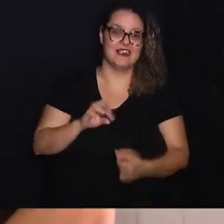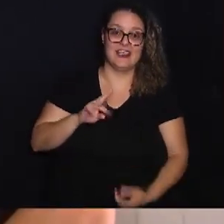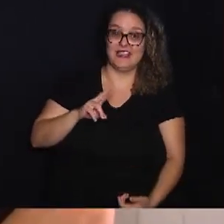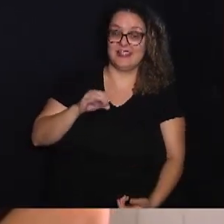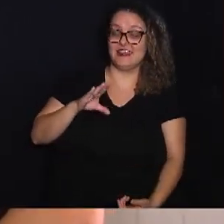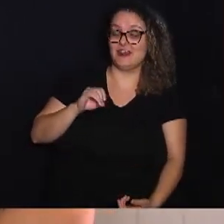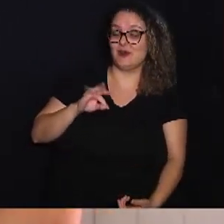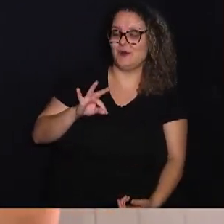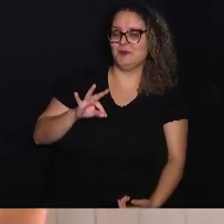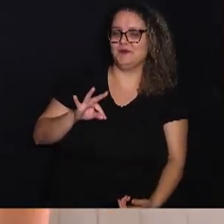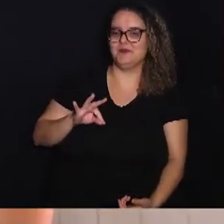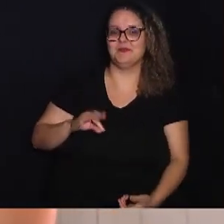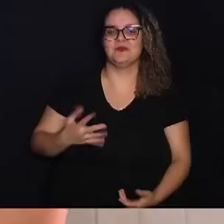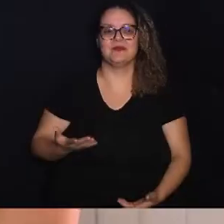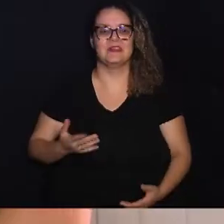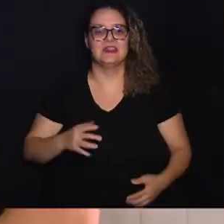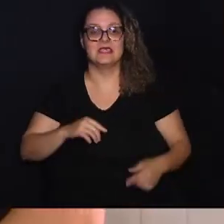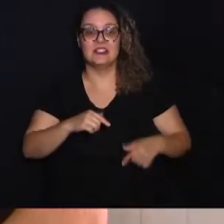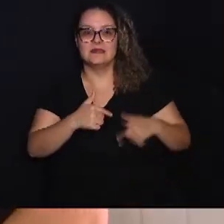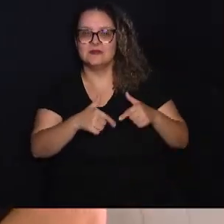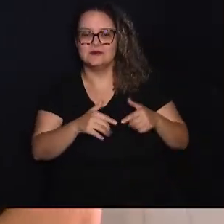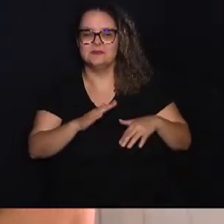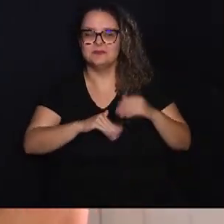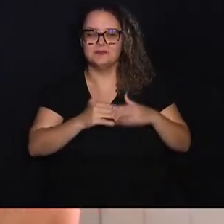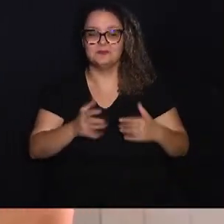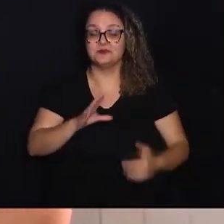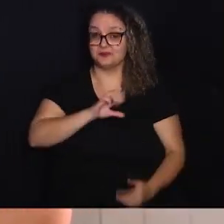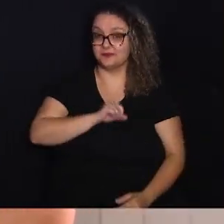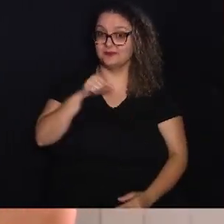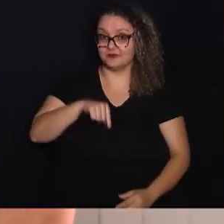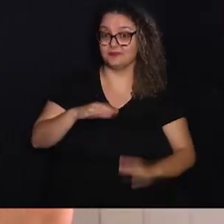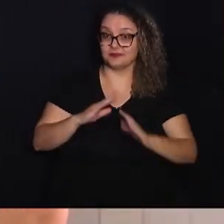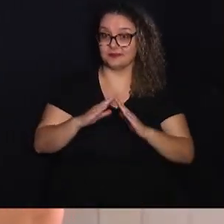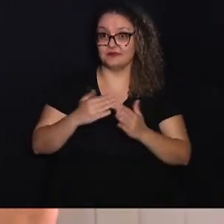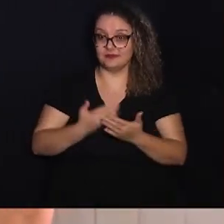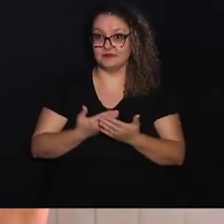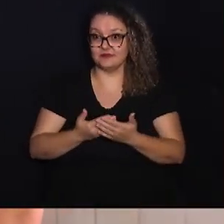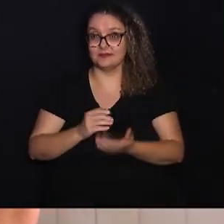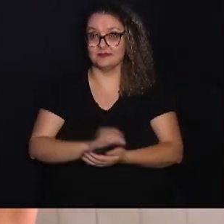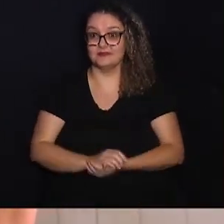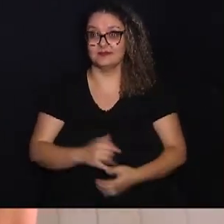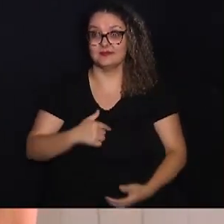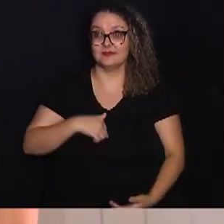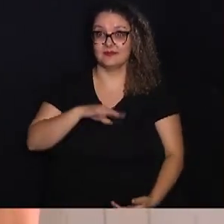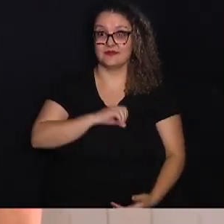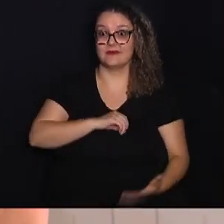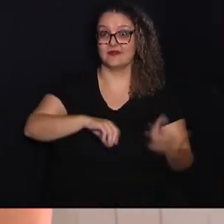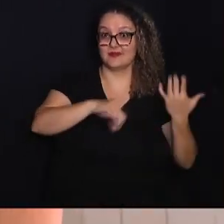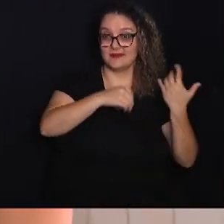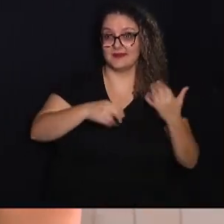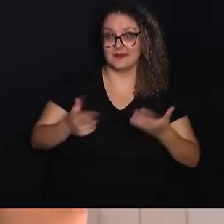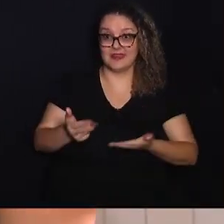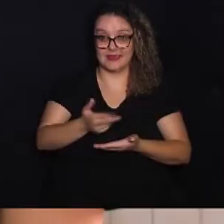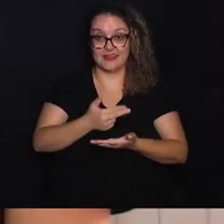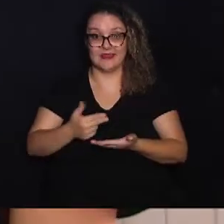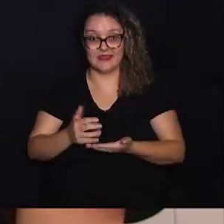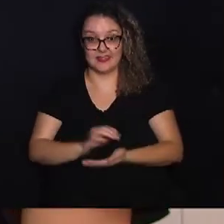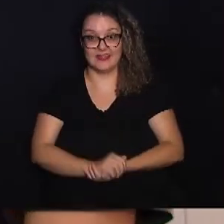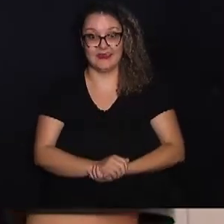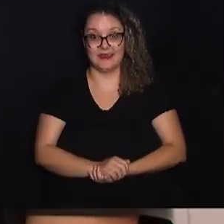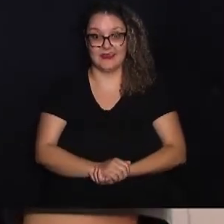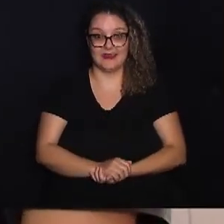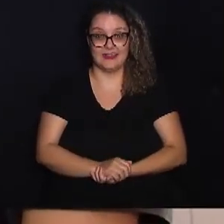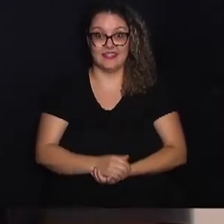E tirando aqui o trabalho manual, tem outra coisa que vocês também gostam muito de fazer? Eu gosto de tocar violino e desenhar. E você?